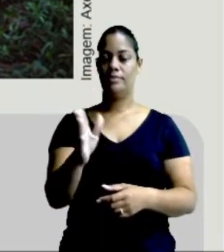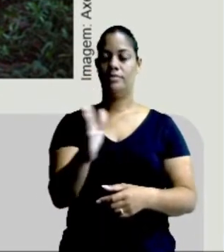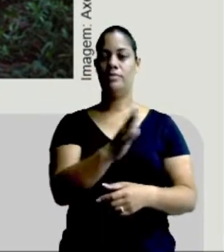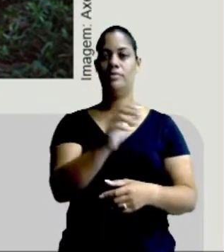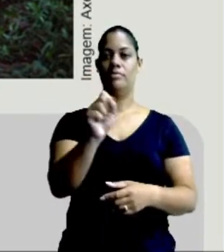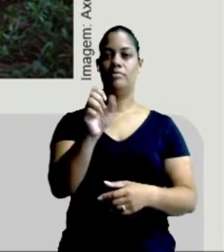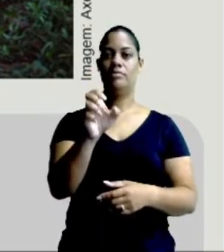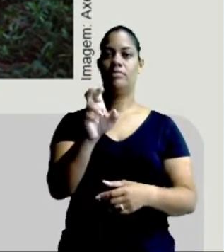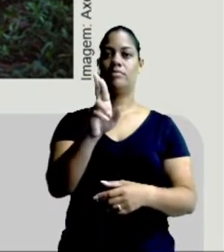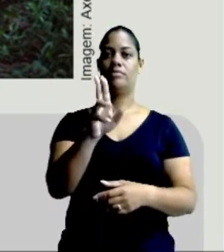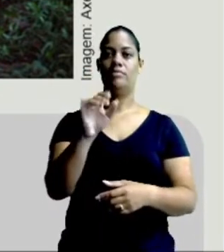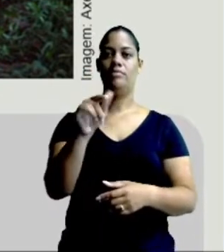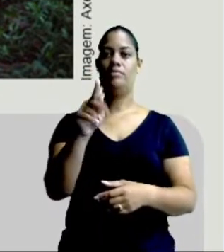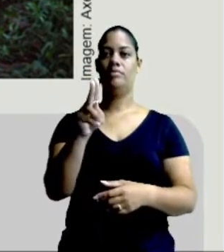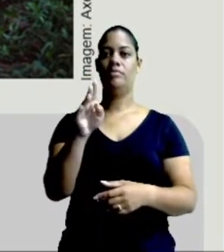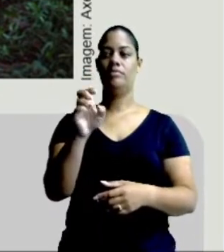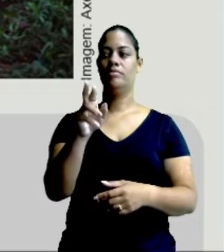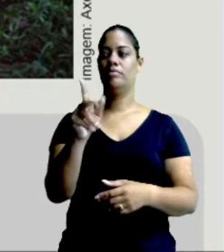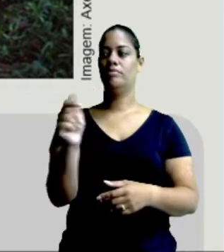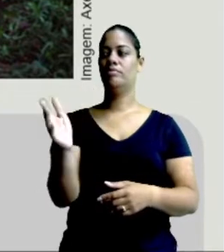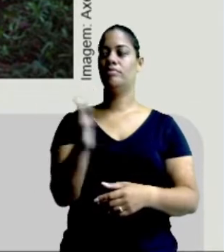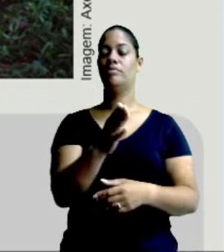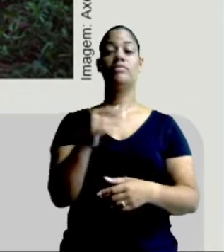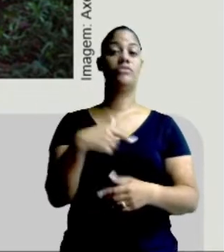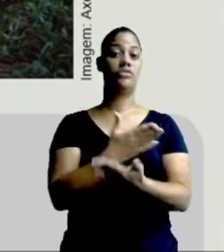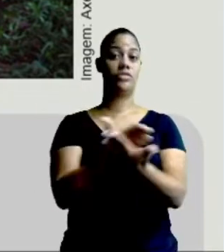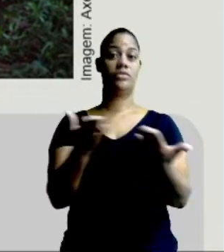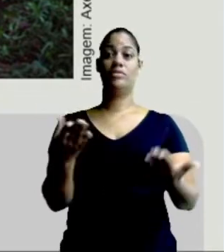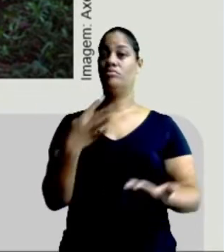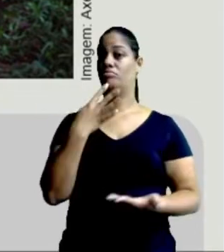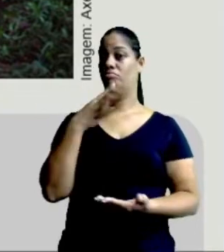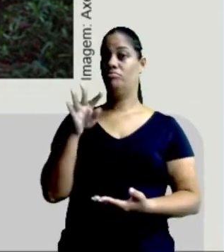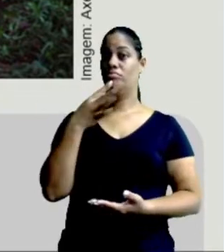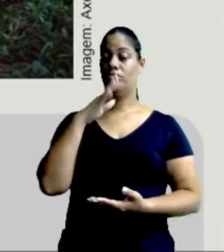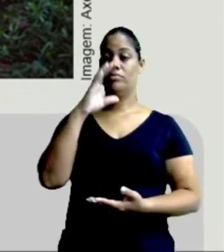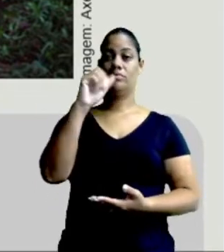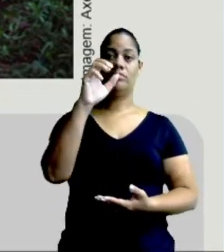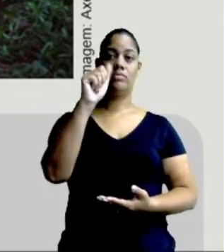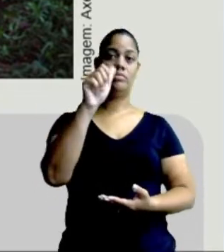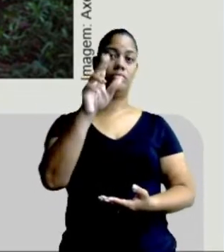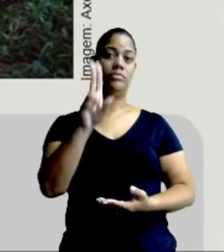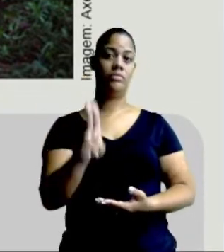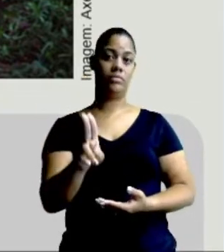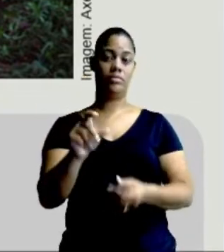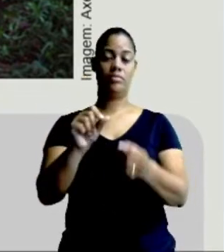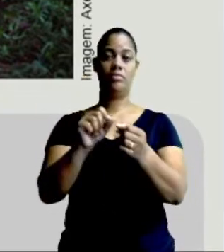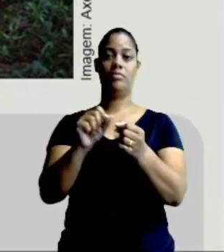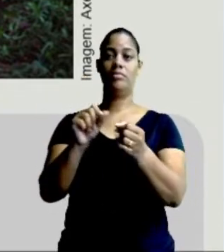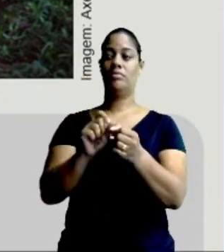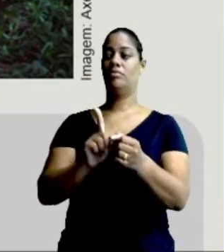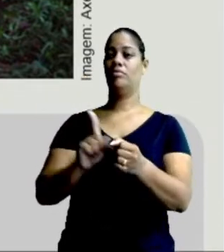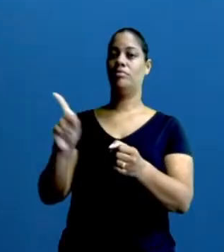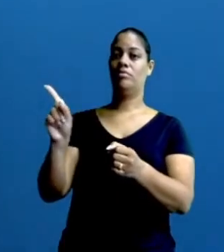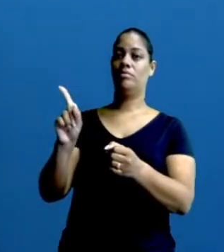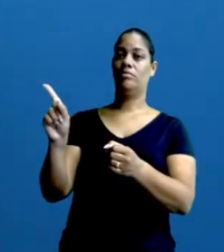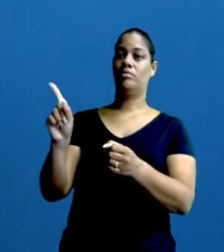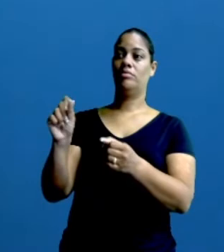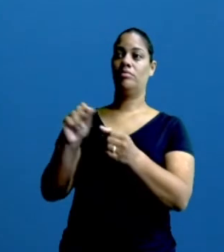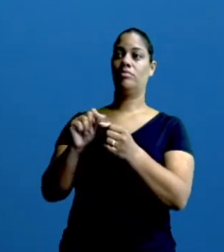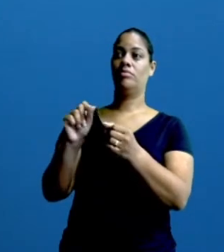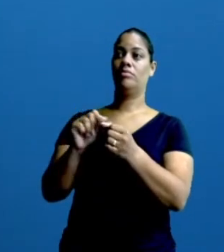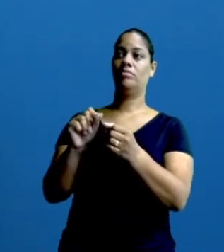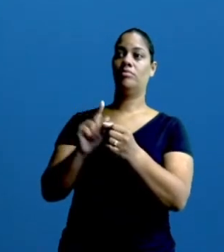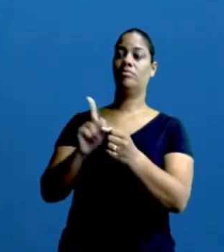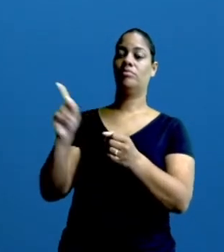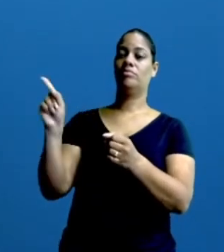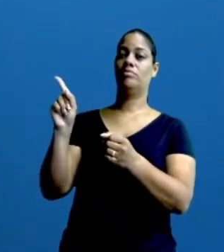a seringueira e a samaúna. Gente, para quem não conhece, o cacaueiro é essa planta que tem os frutos